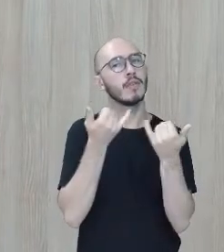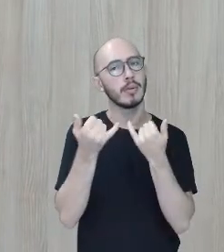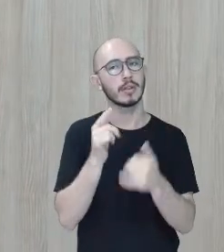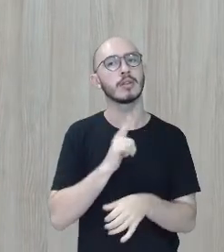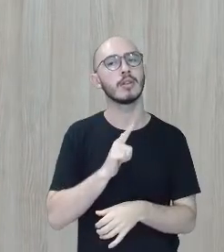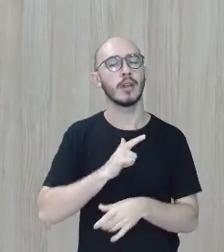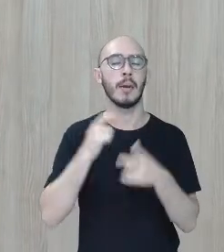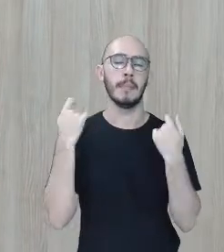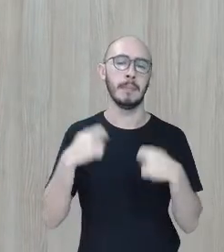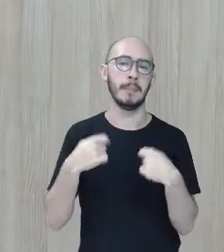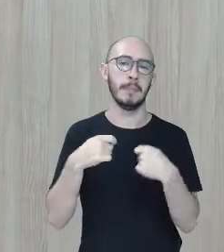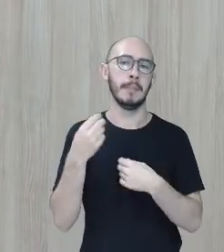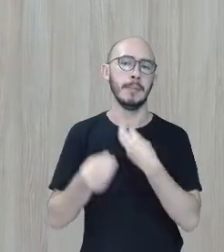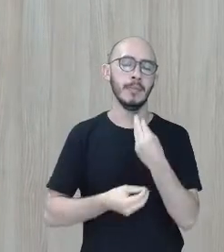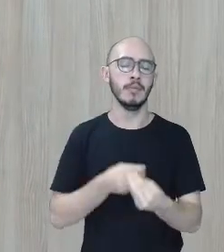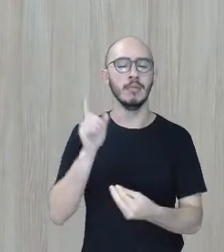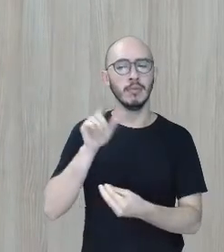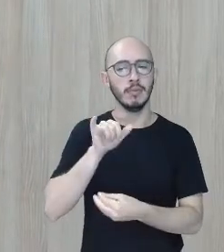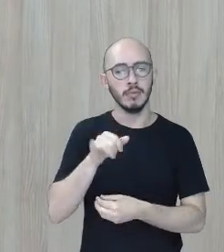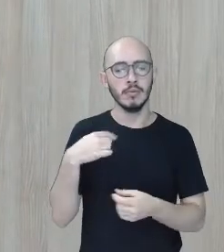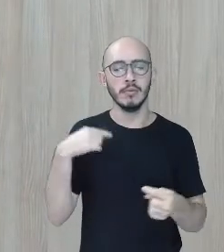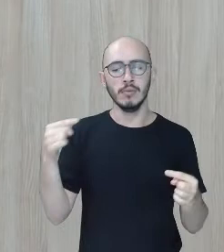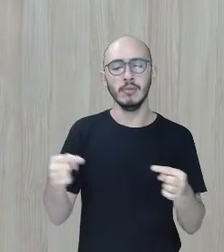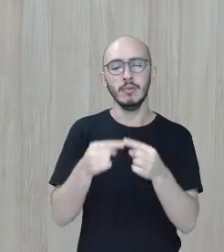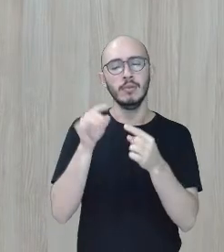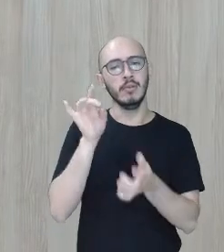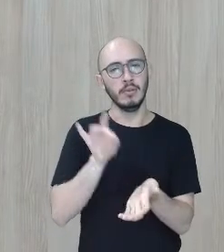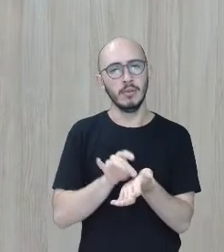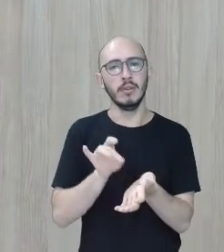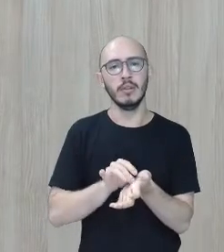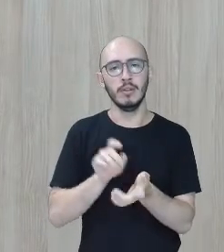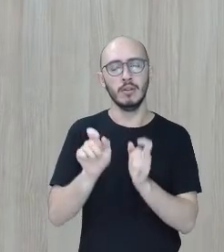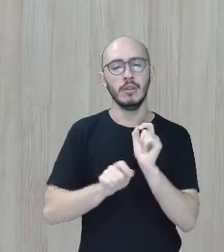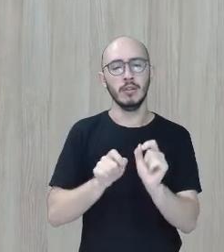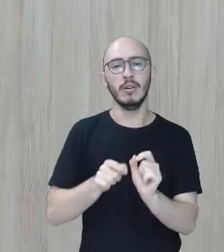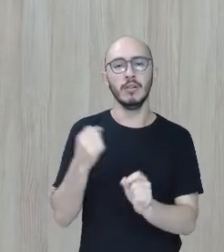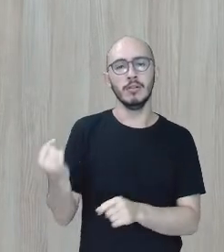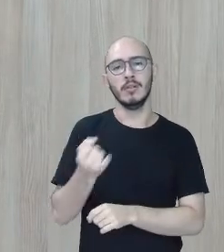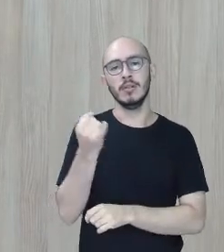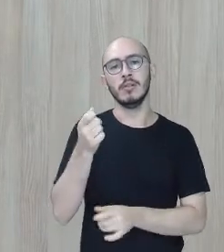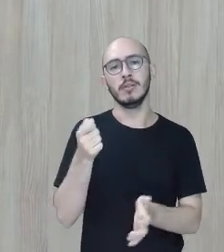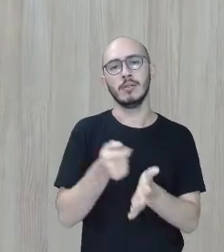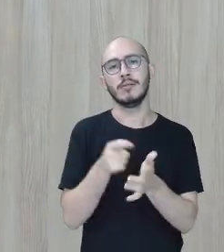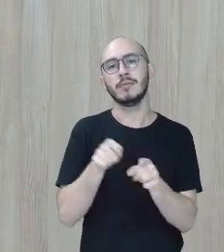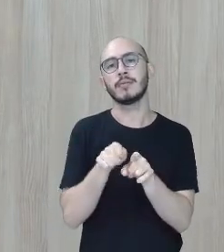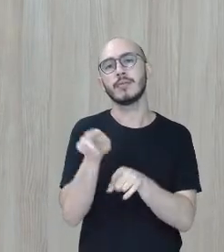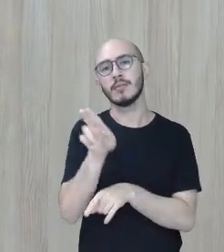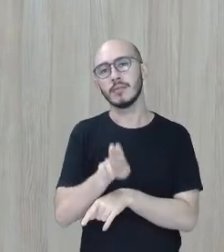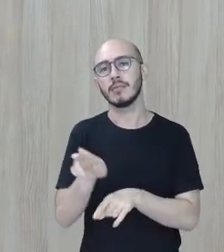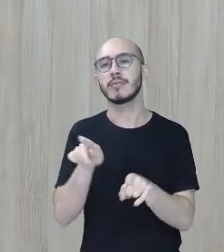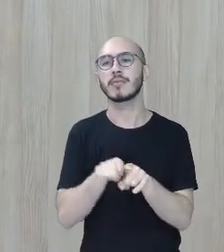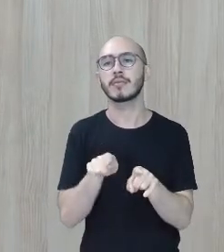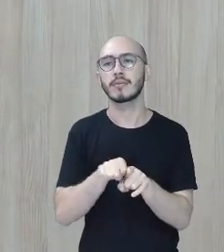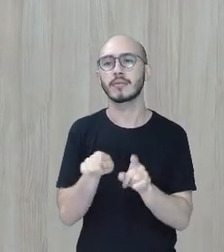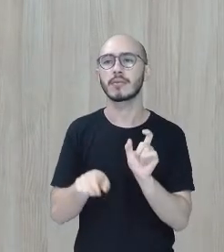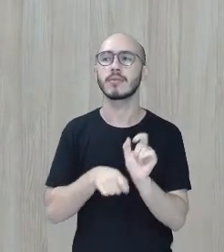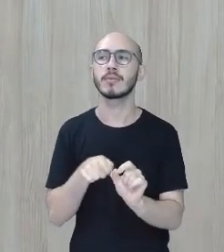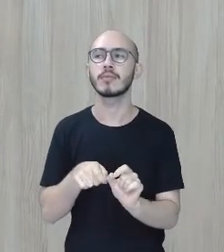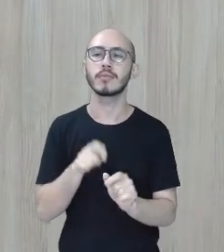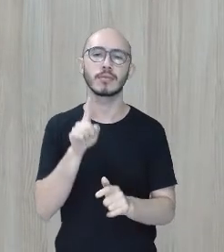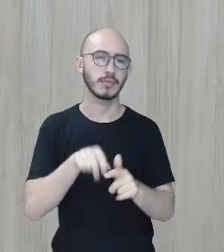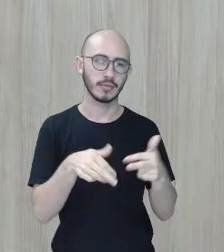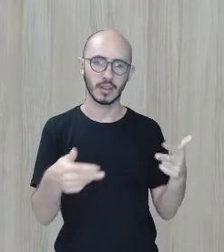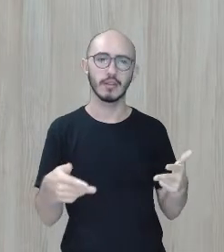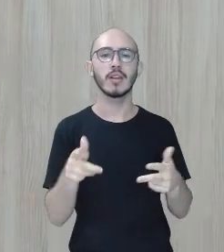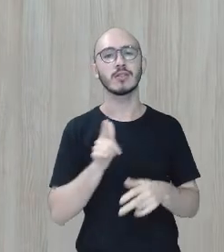para o consumidor, para ver se realmente ele vale a pena comprar ou não e utilizar esse